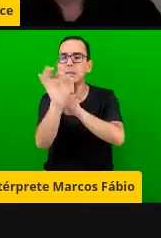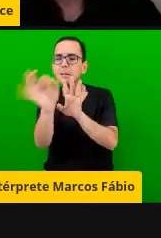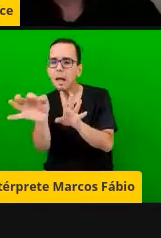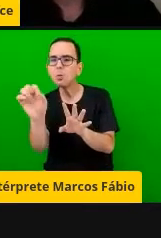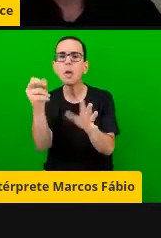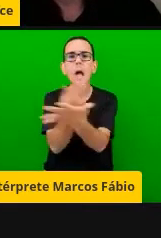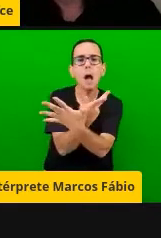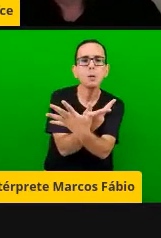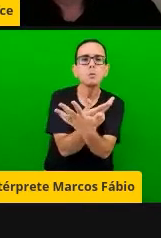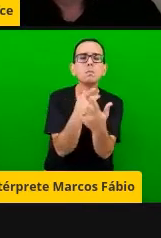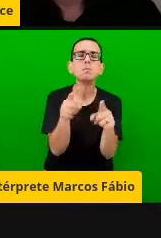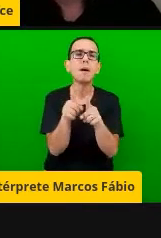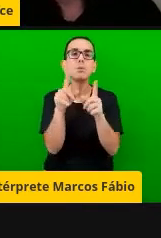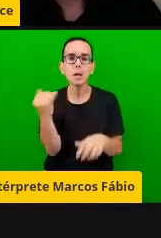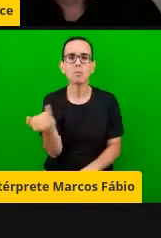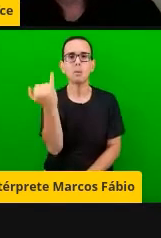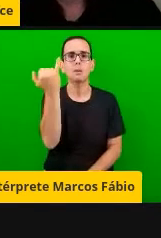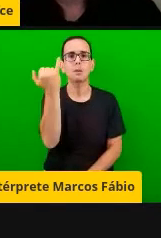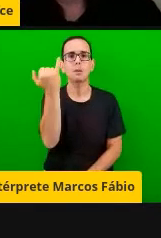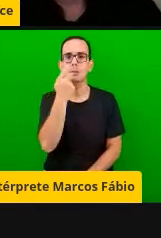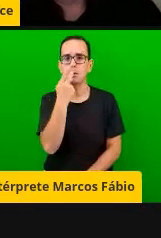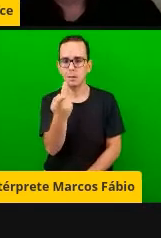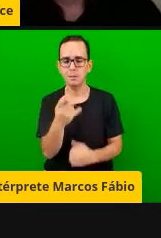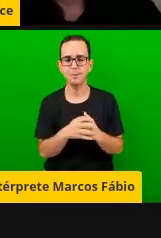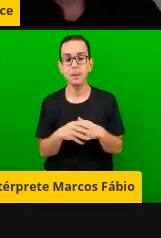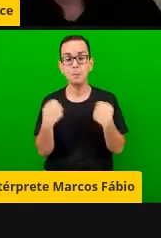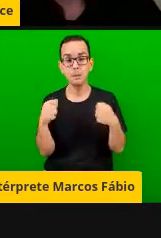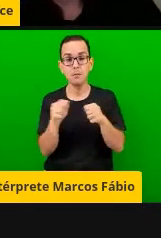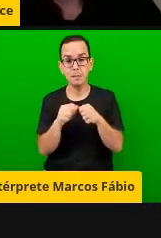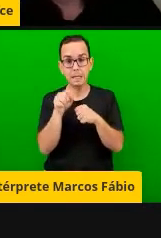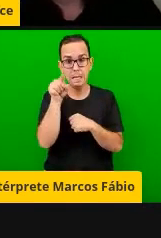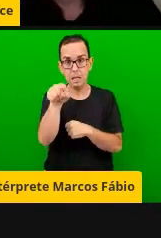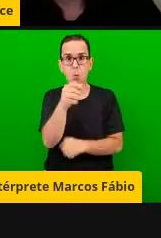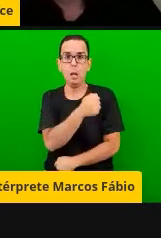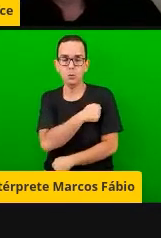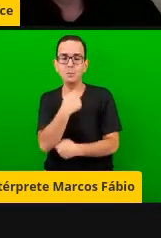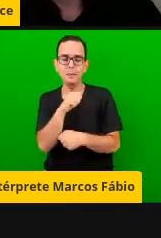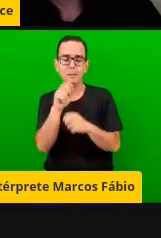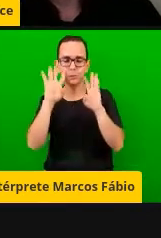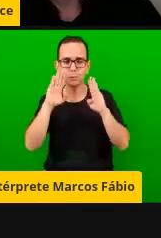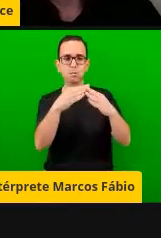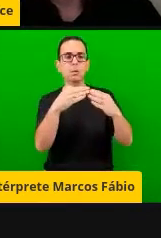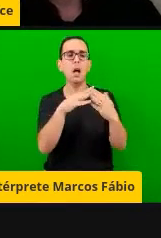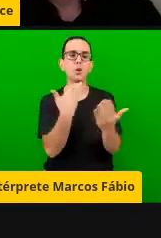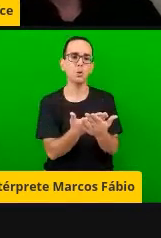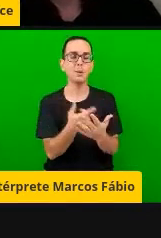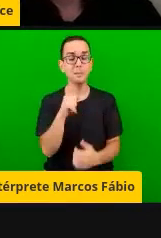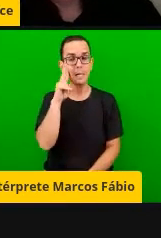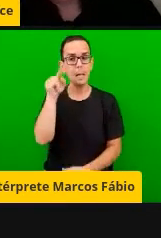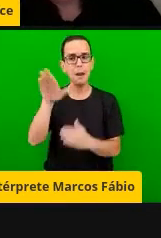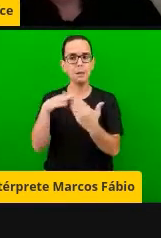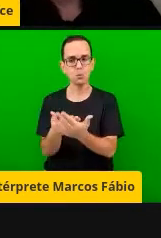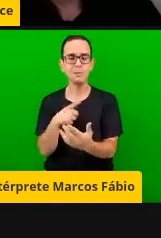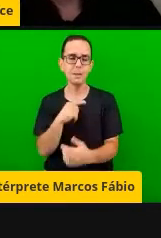certo. Mas o que é importante disso? Eu tenho que fazer com que o aluno esteja atento à escola. Eu tenho que lembrar que existe a escola, que existe o